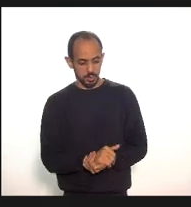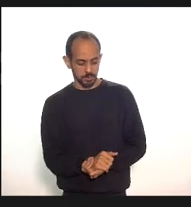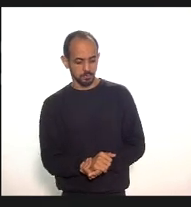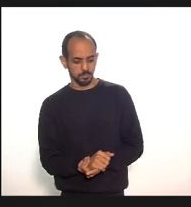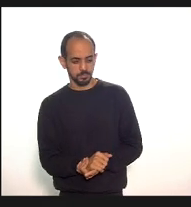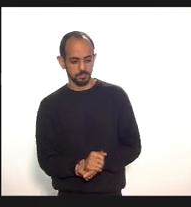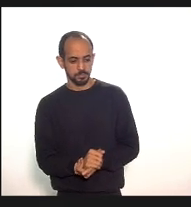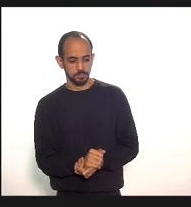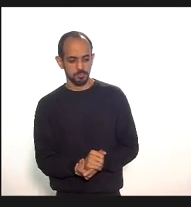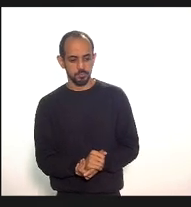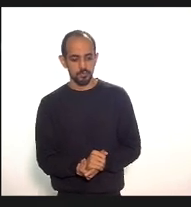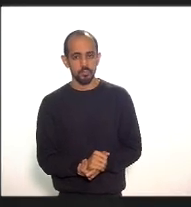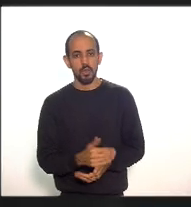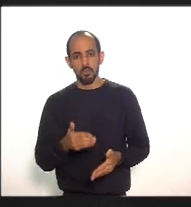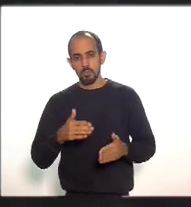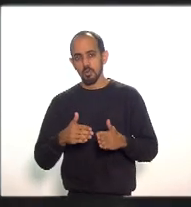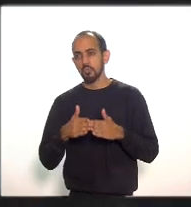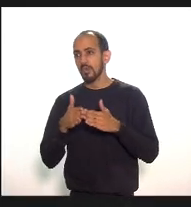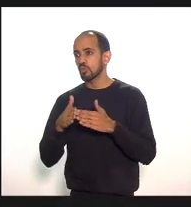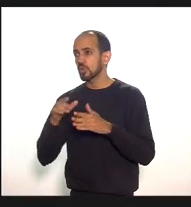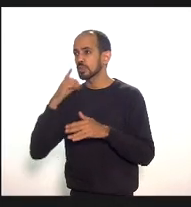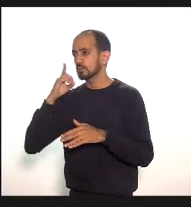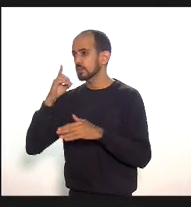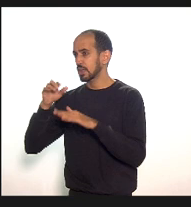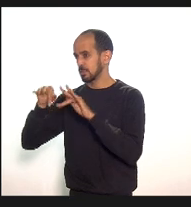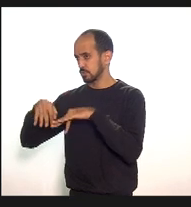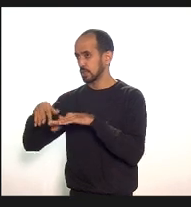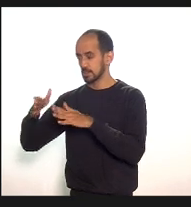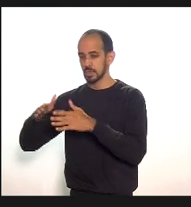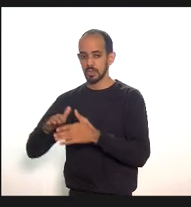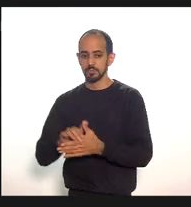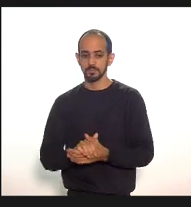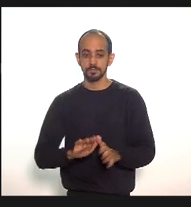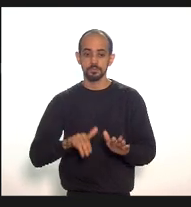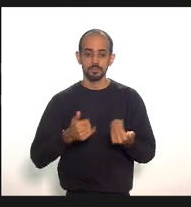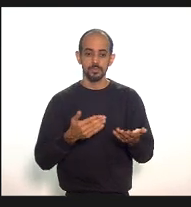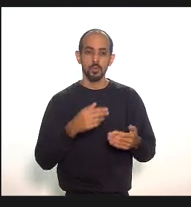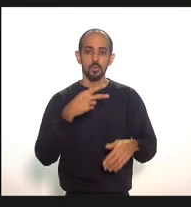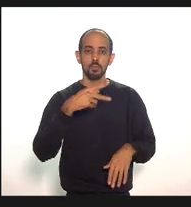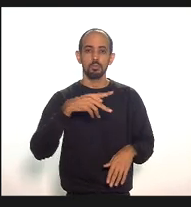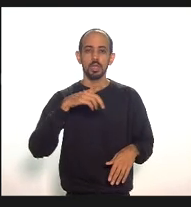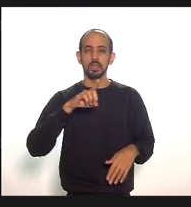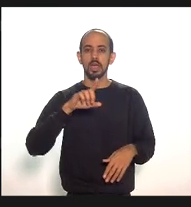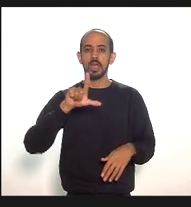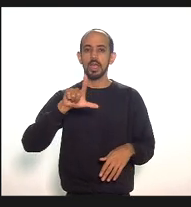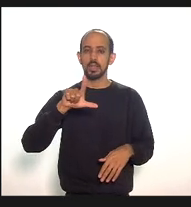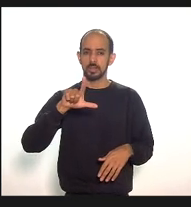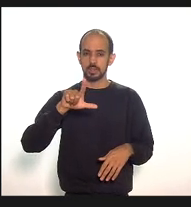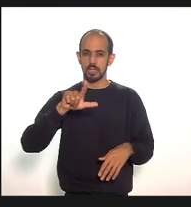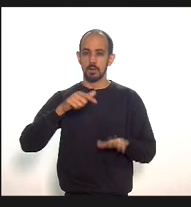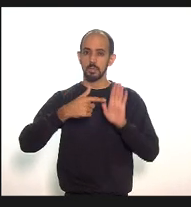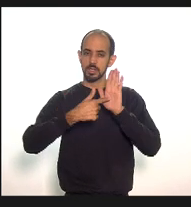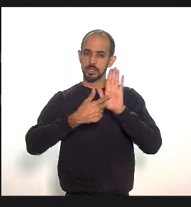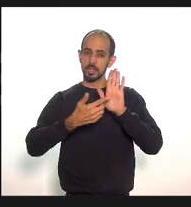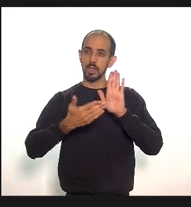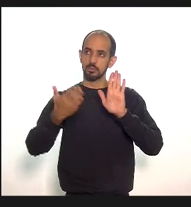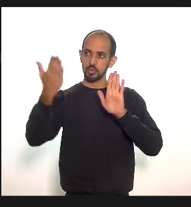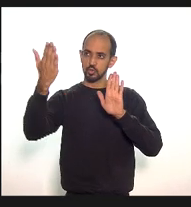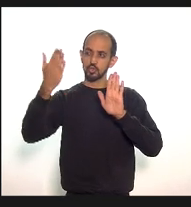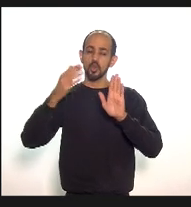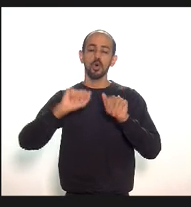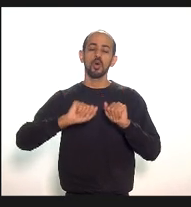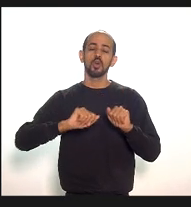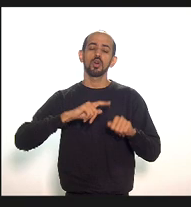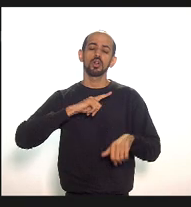então para concluir por favor PB o resultado por vossa excelência tem a